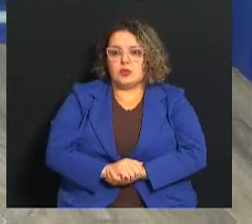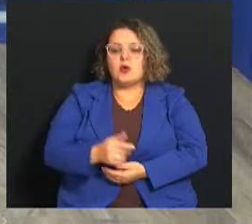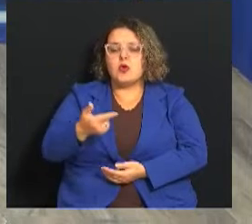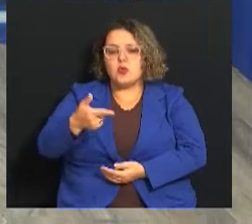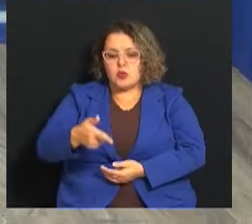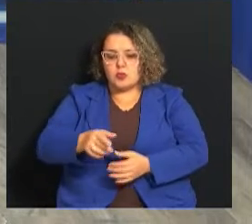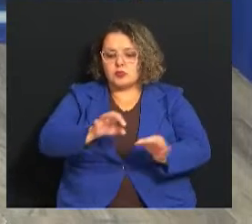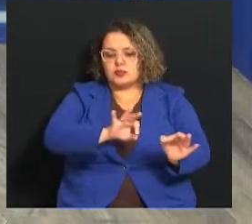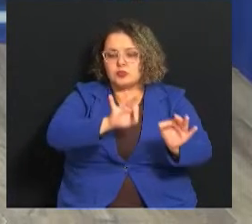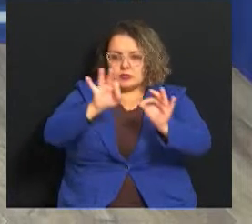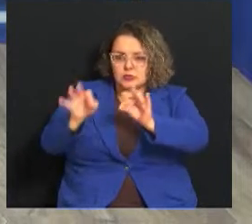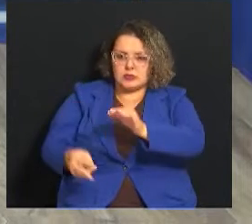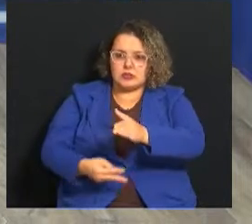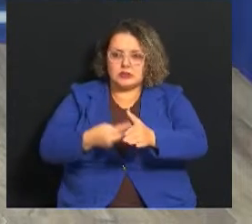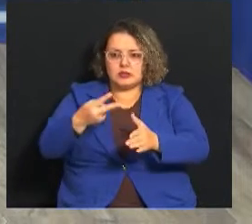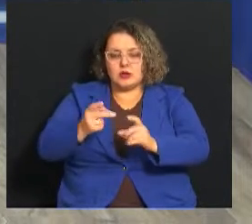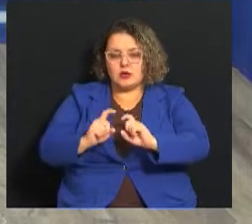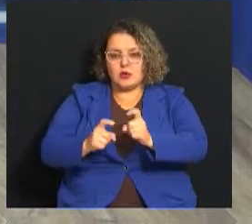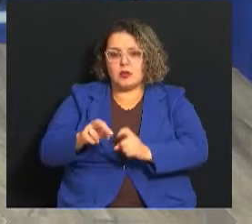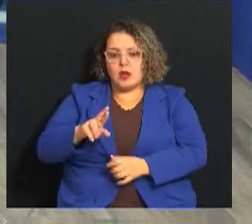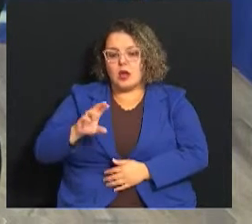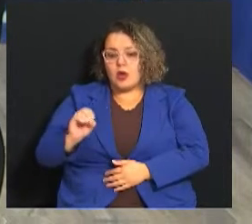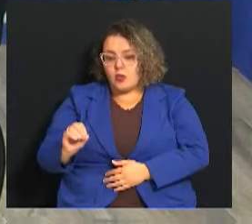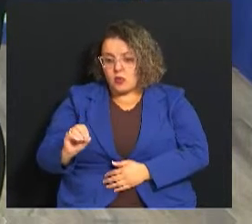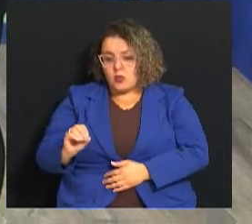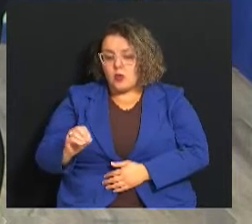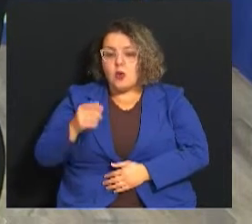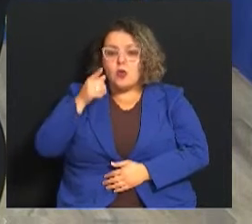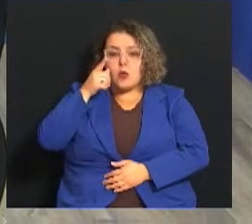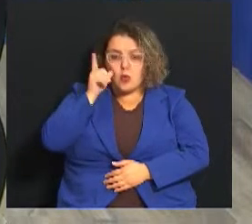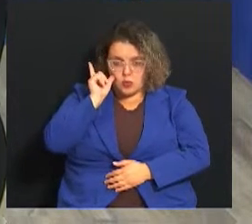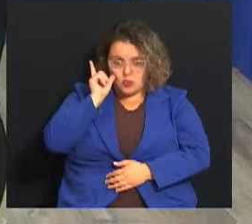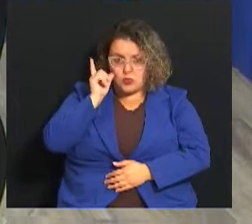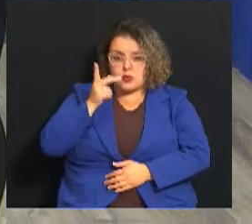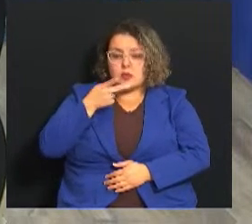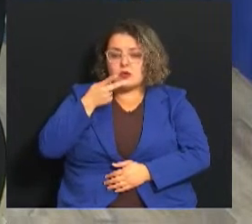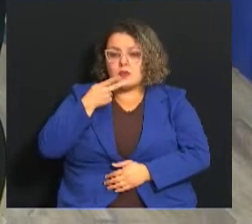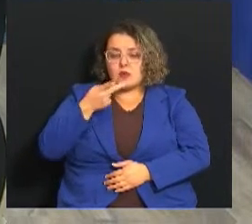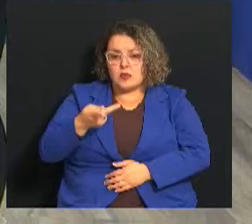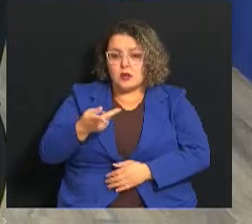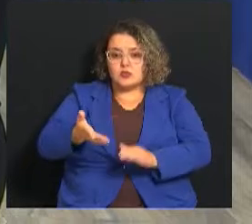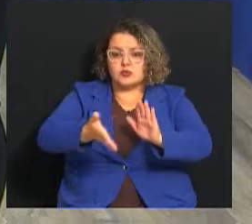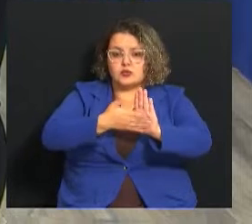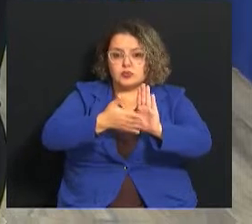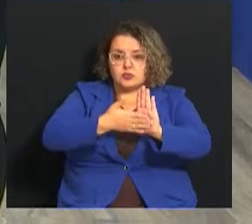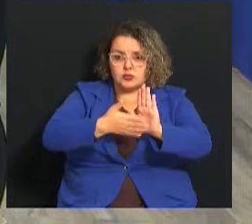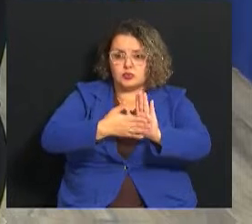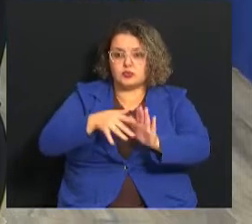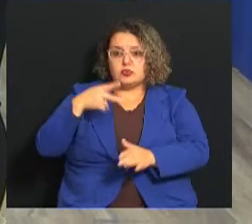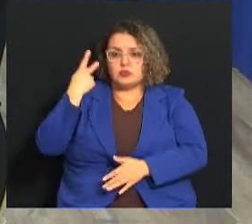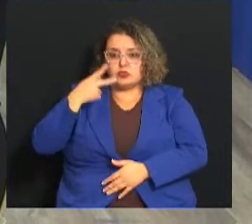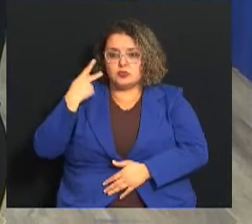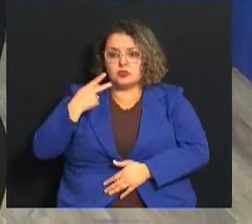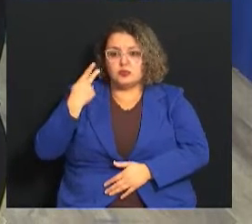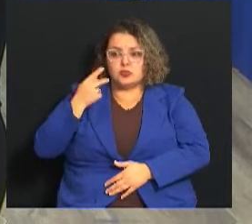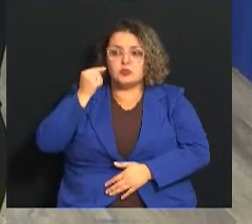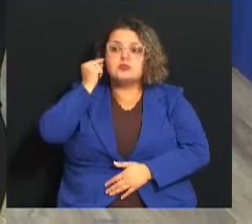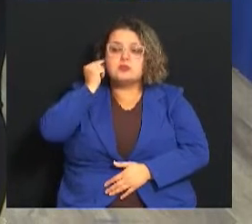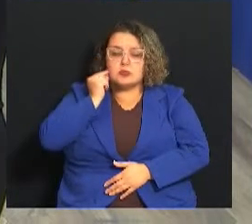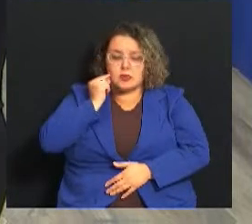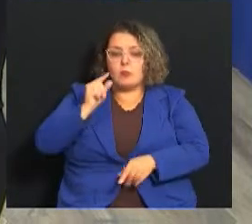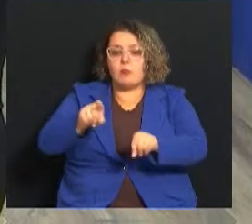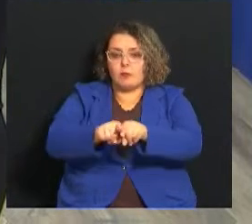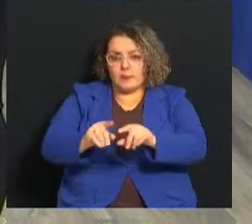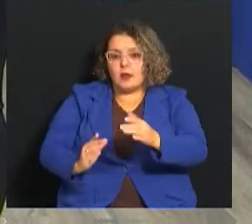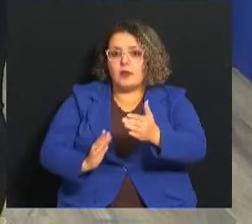aqui a segunda reunião ordinária que aconteceu ontem. Agora a gente fala sobre uma proposta do vereador Marcelo Silva, que também foi